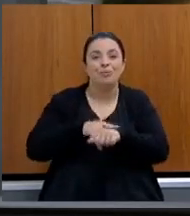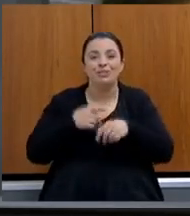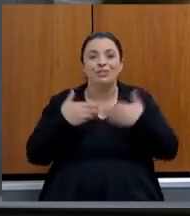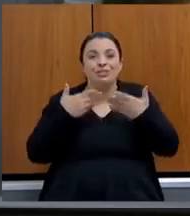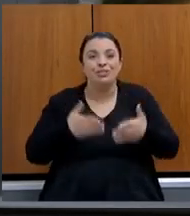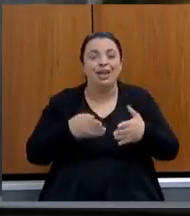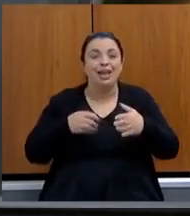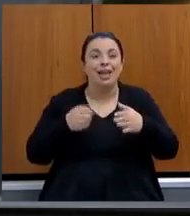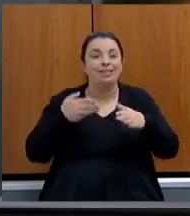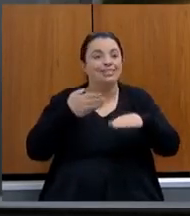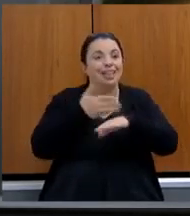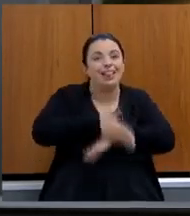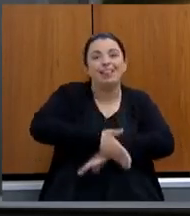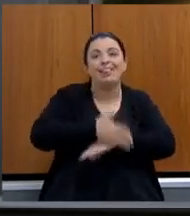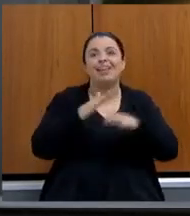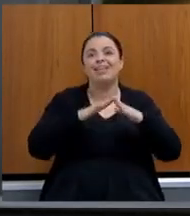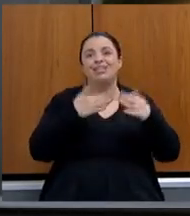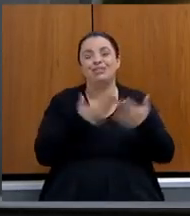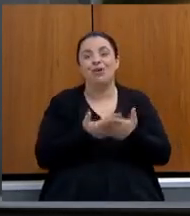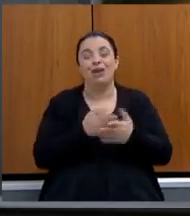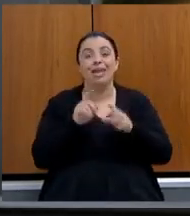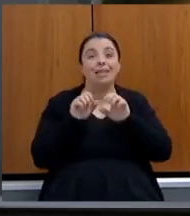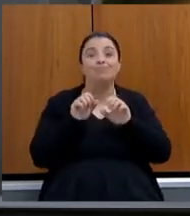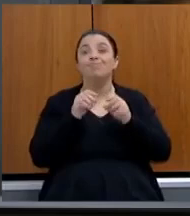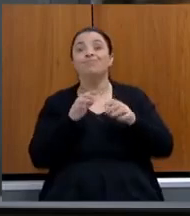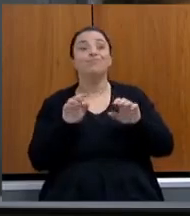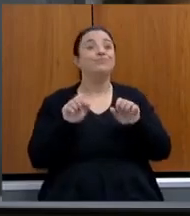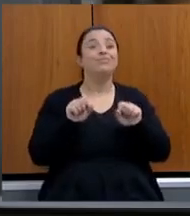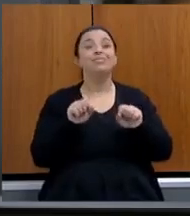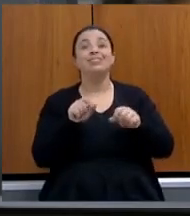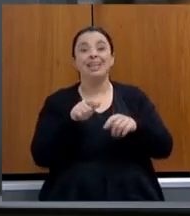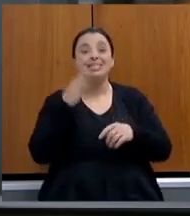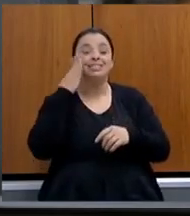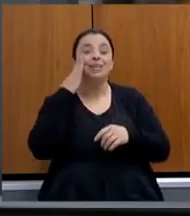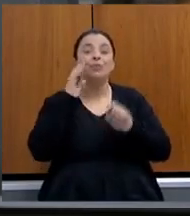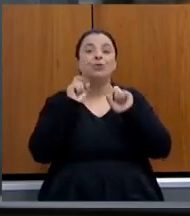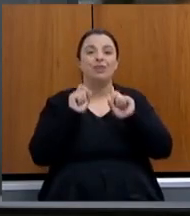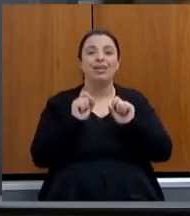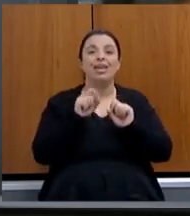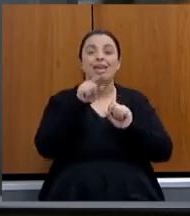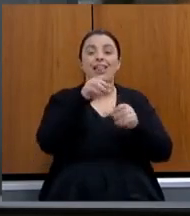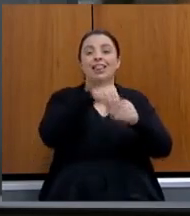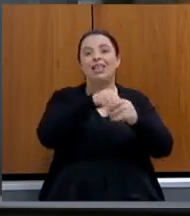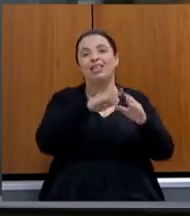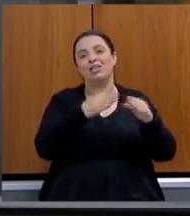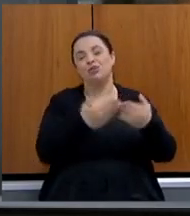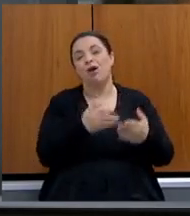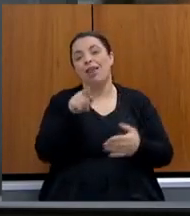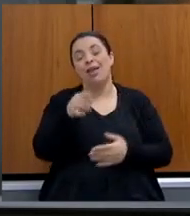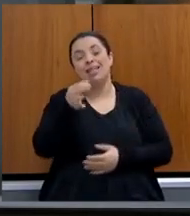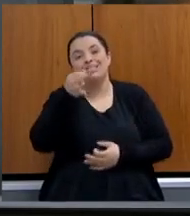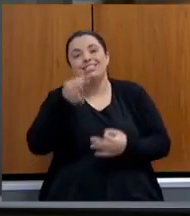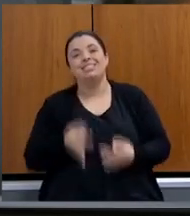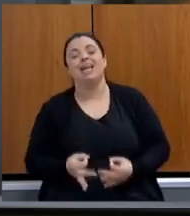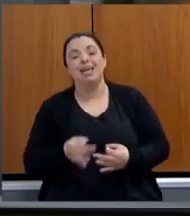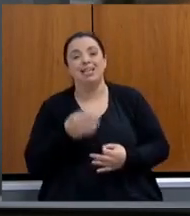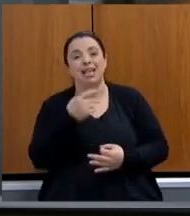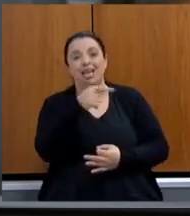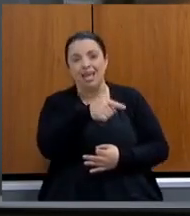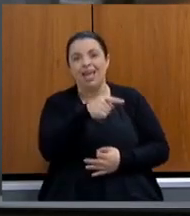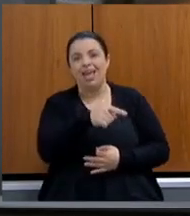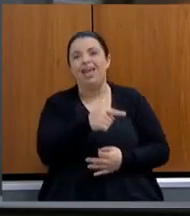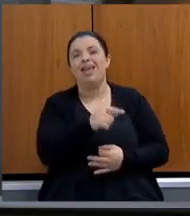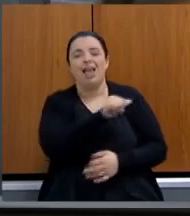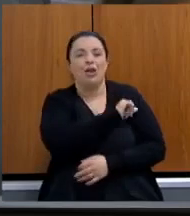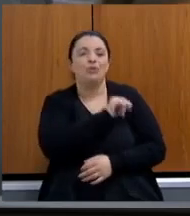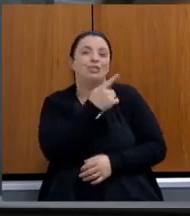esticar de pescoço e com a segurança de que ali dentro ela tinha certeza do futuro dele lá então isso é a coisa mais linda e a